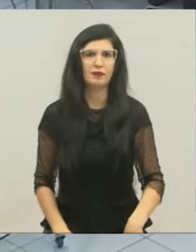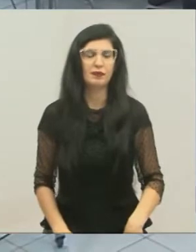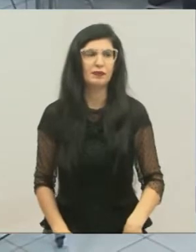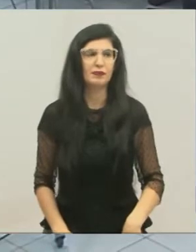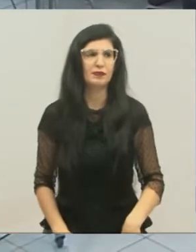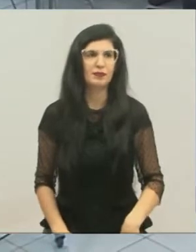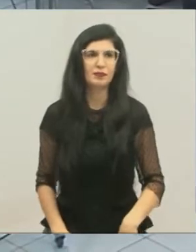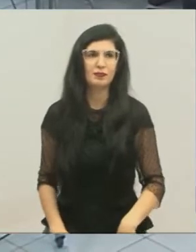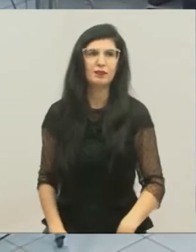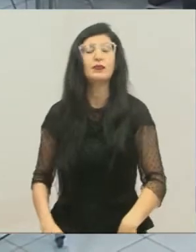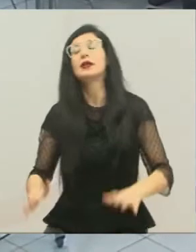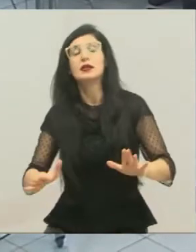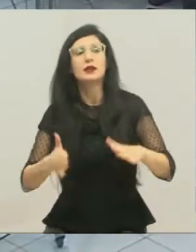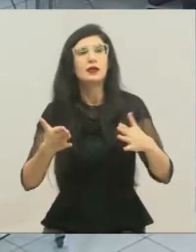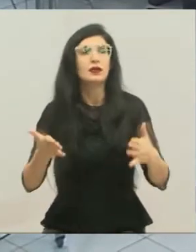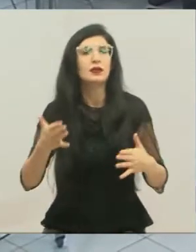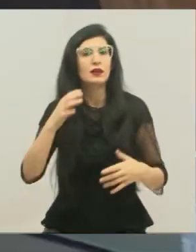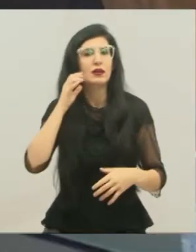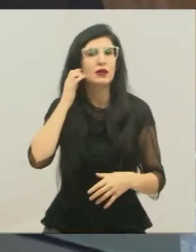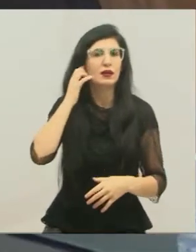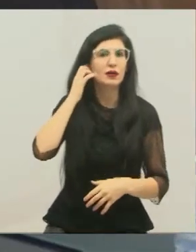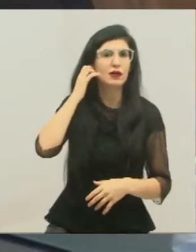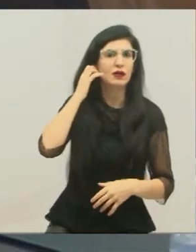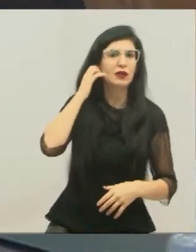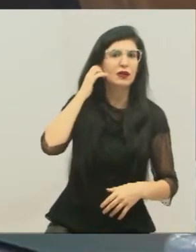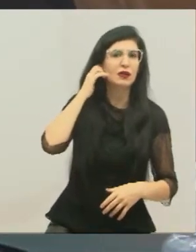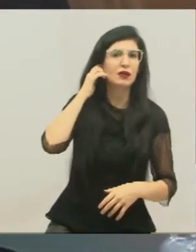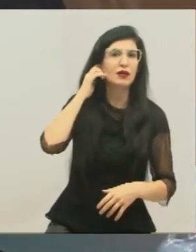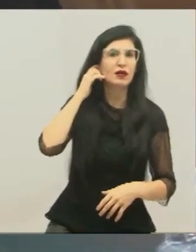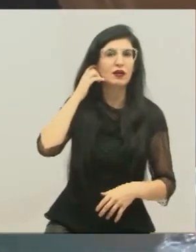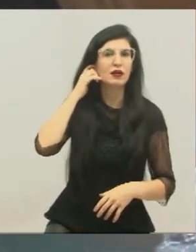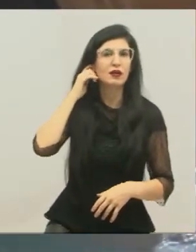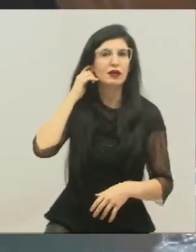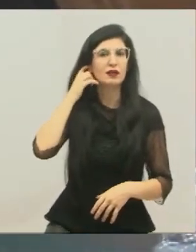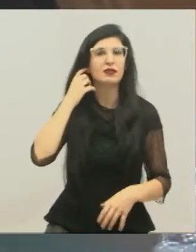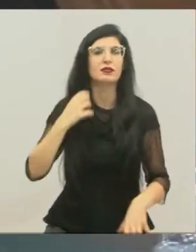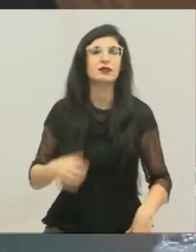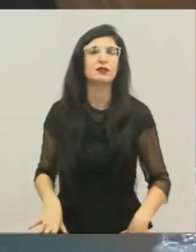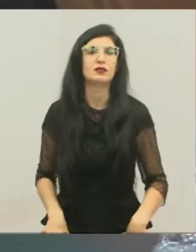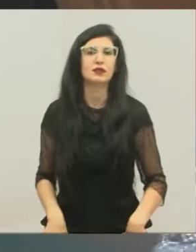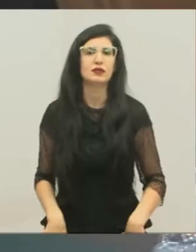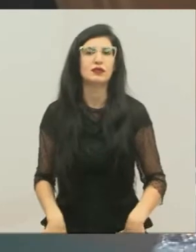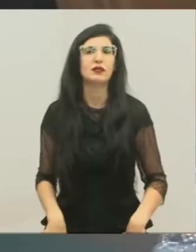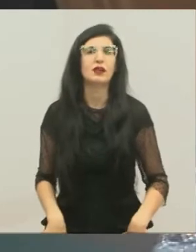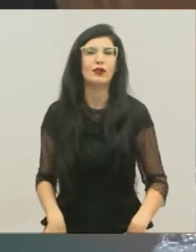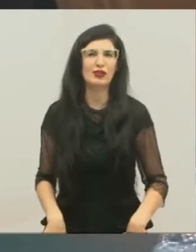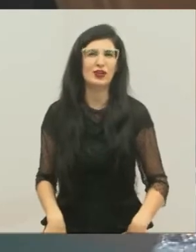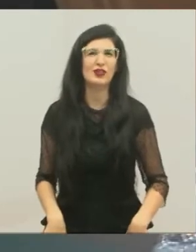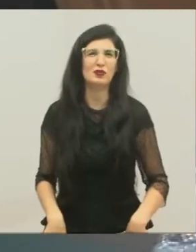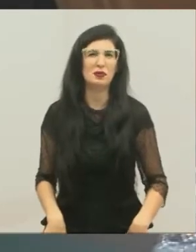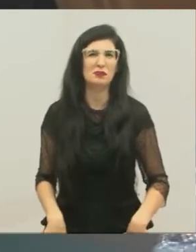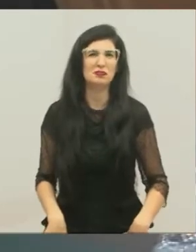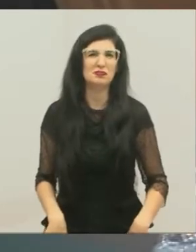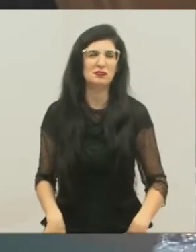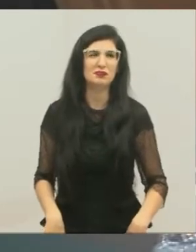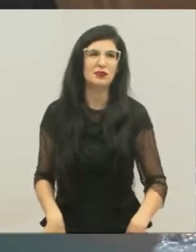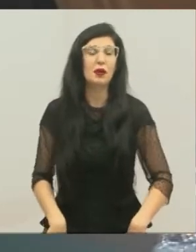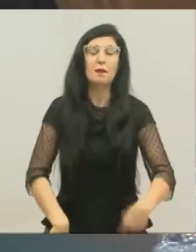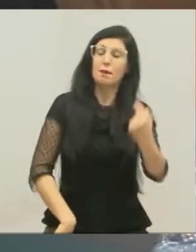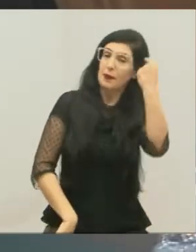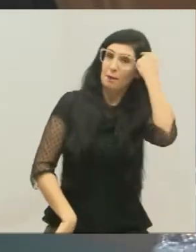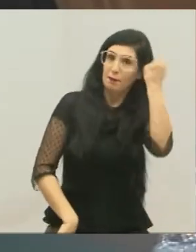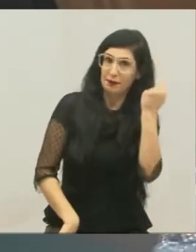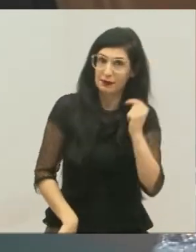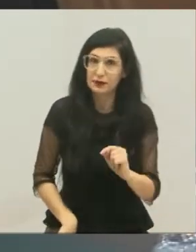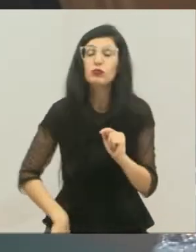bacana para a cidade de Jacareí, que a gente sabe a situação de muitos veículos aí, situação de abandono nas vias públicas da cidade. Pensando nisso, nós